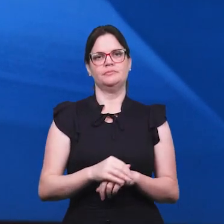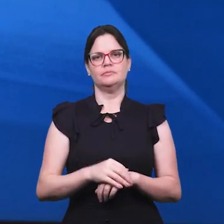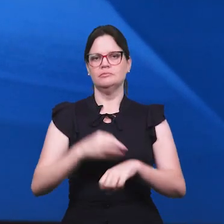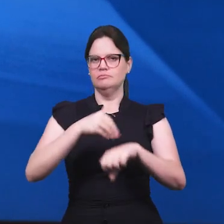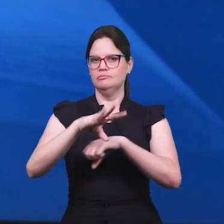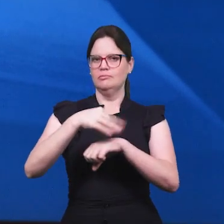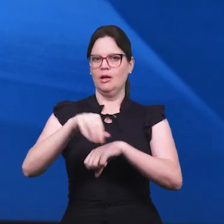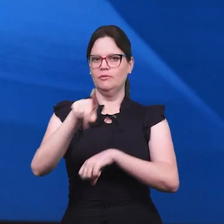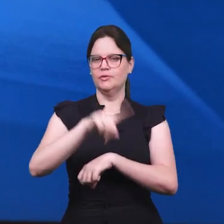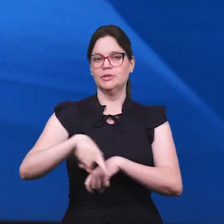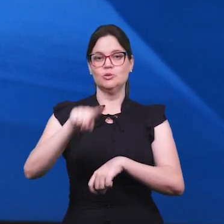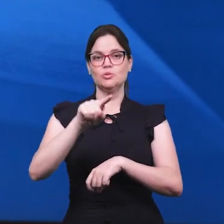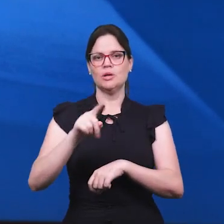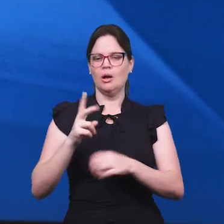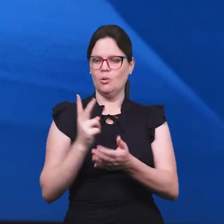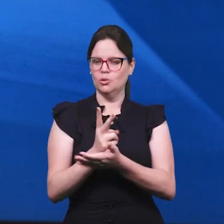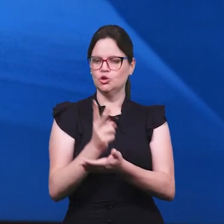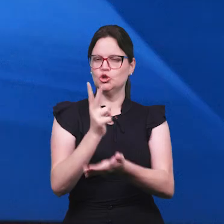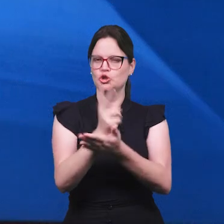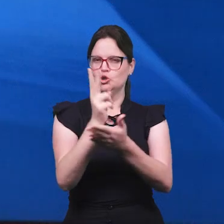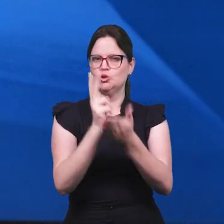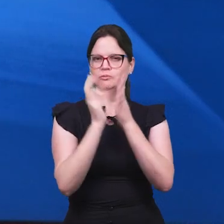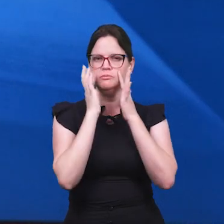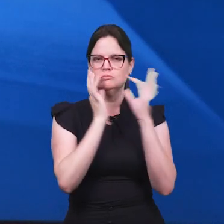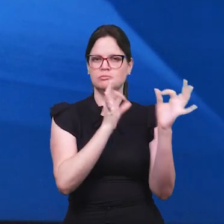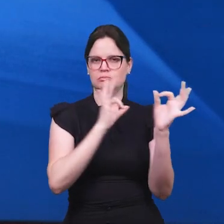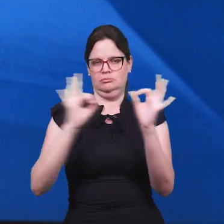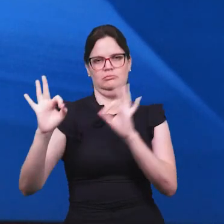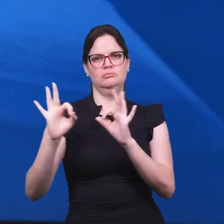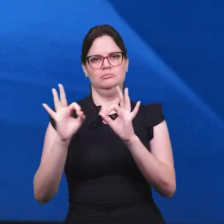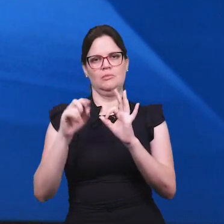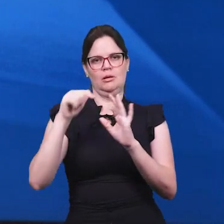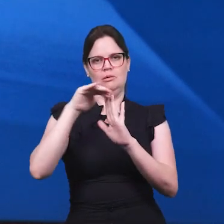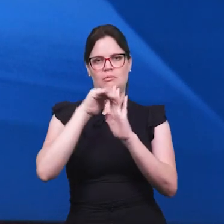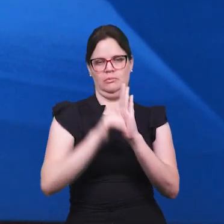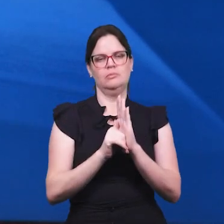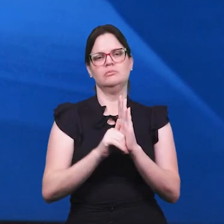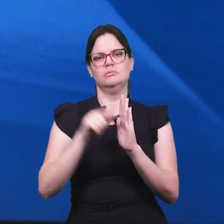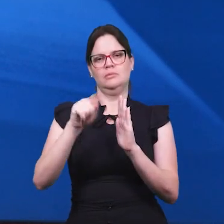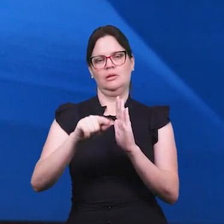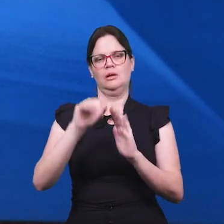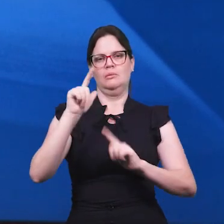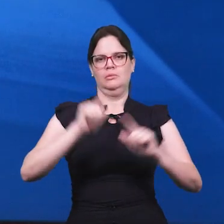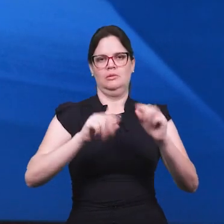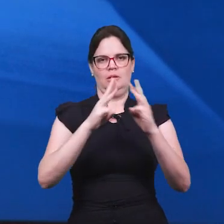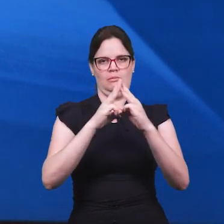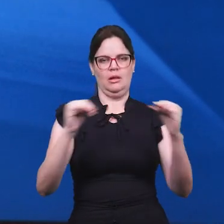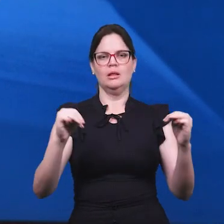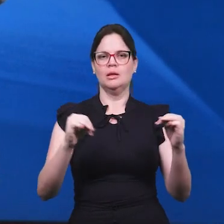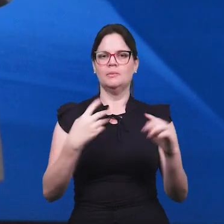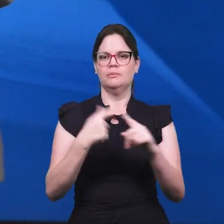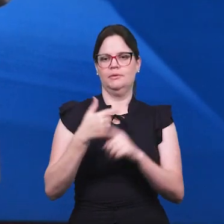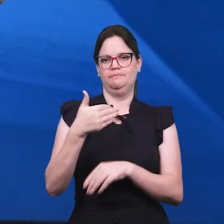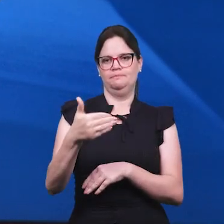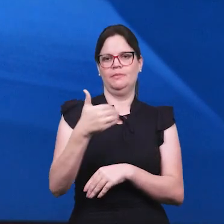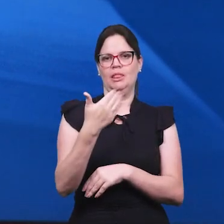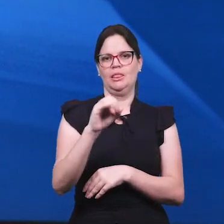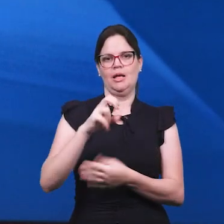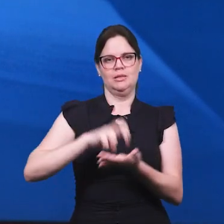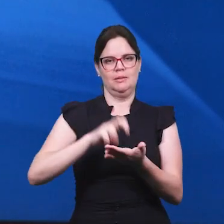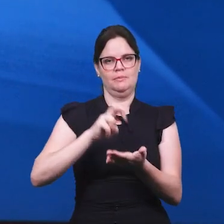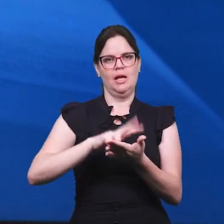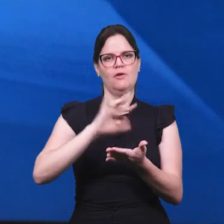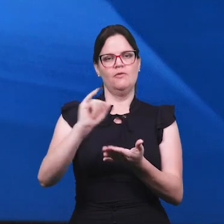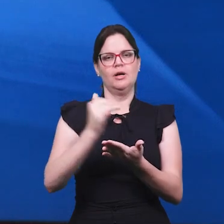nossa recomendação para que você permaneça no canal oficial da Igreja Cristã Maranata, porque daqui a pouco, às 10 horas da manhã, nós